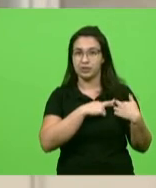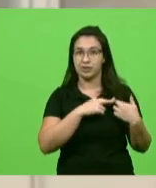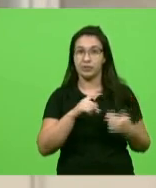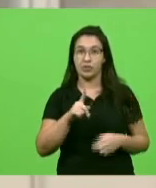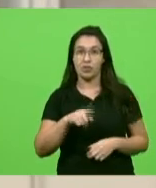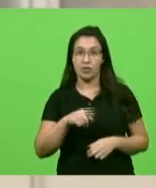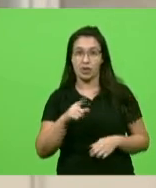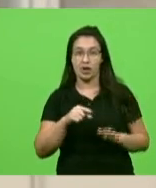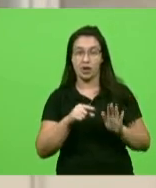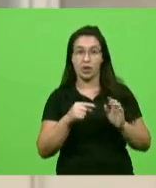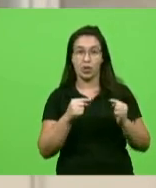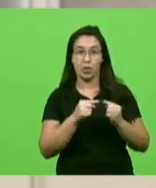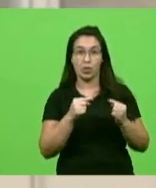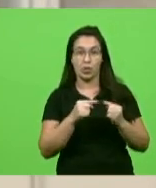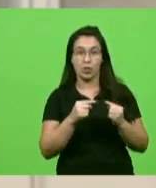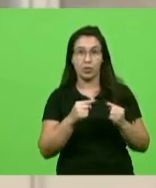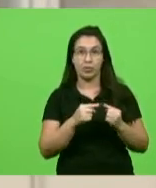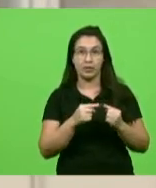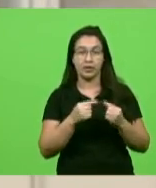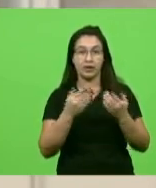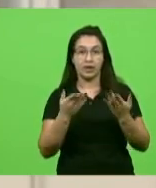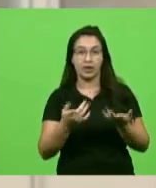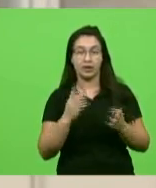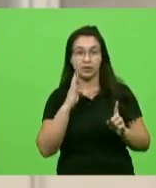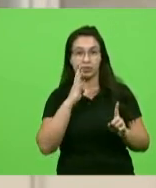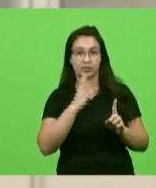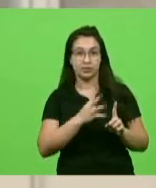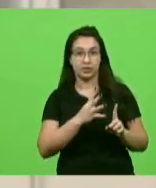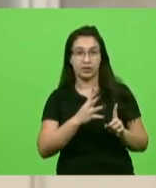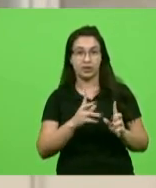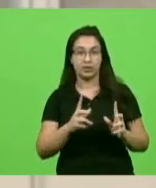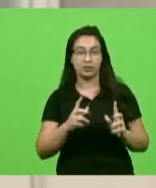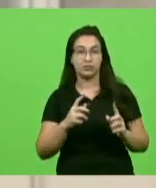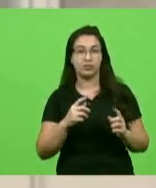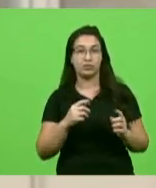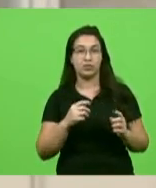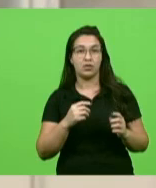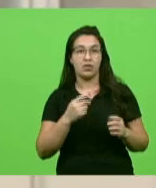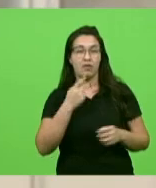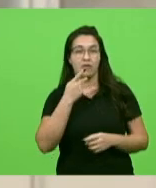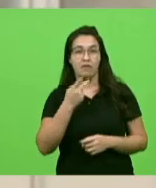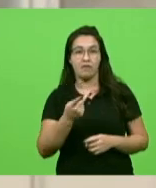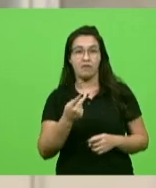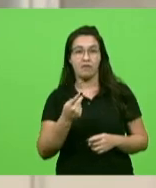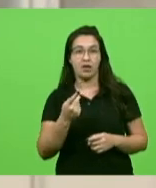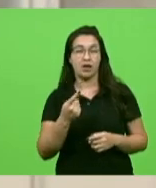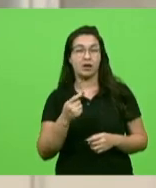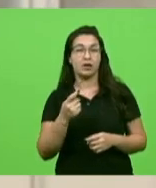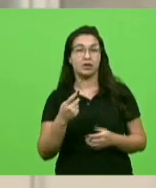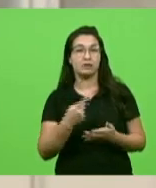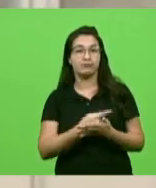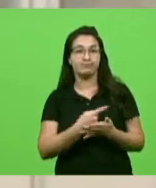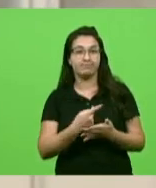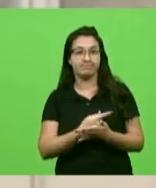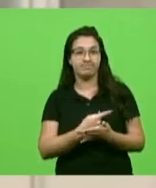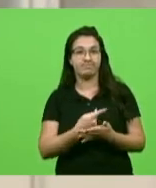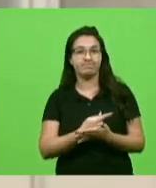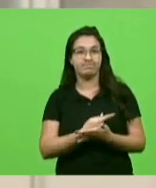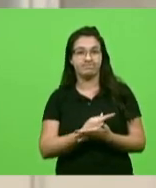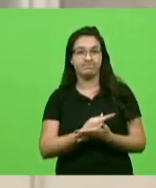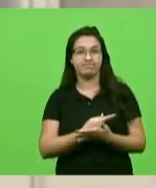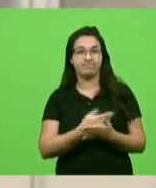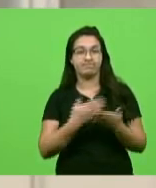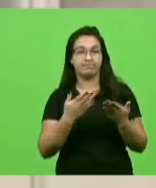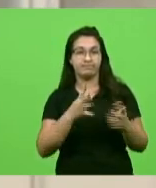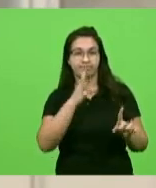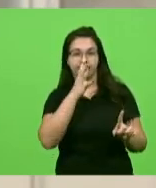da máxima segundo a qual o denunciado se defende dos fatos que lhe são imputados e não da capitulação legal atribuída